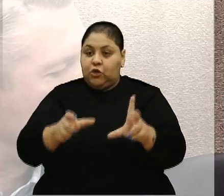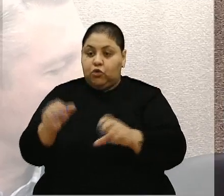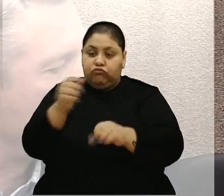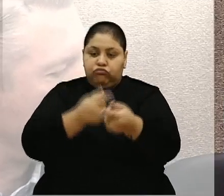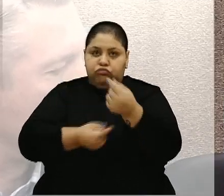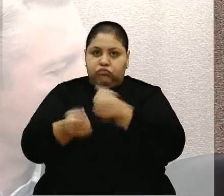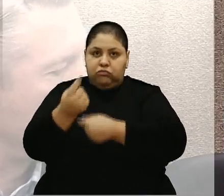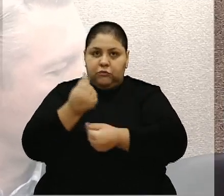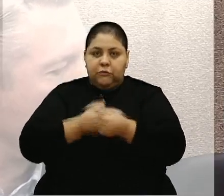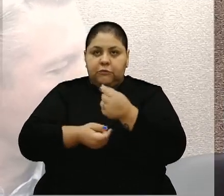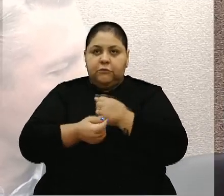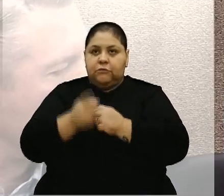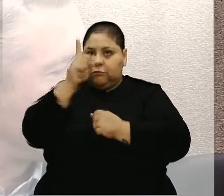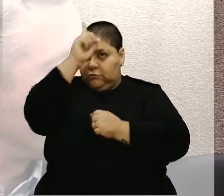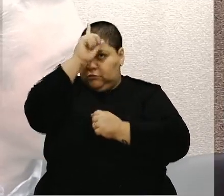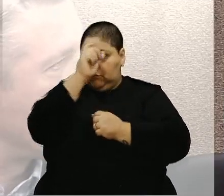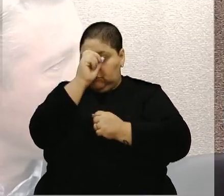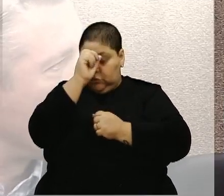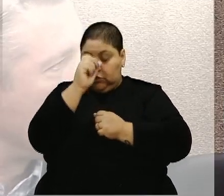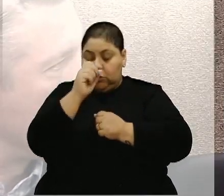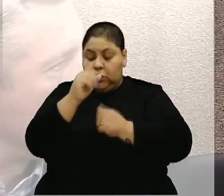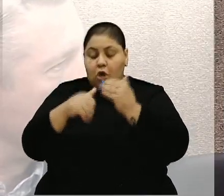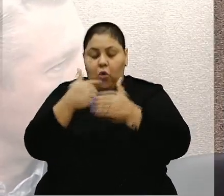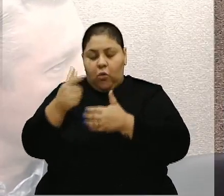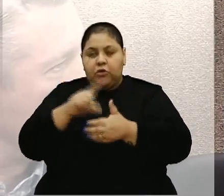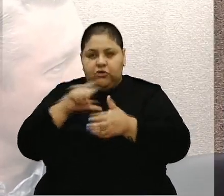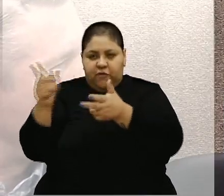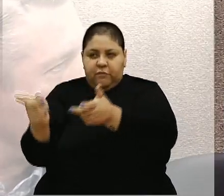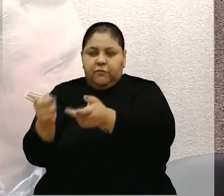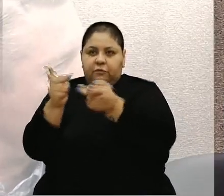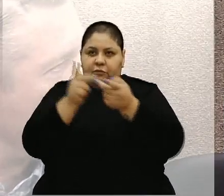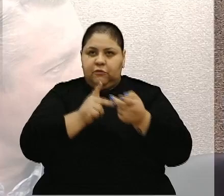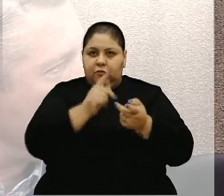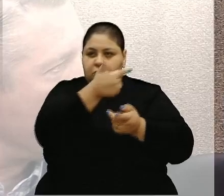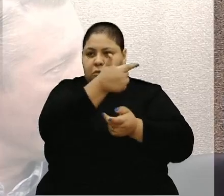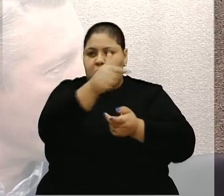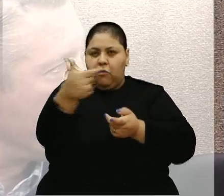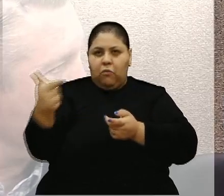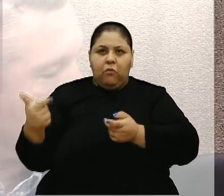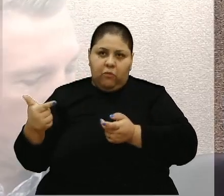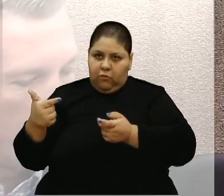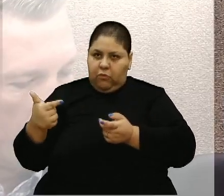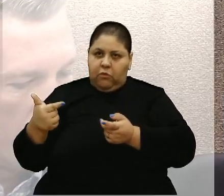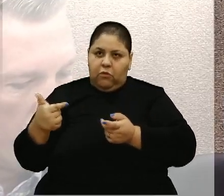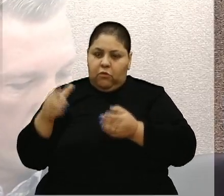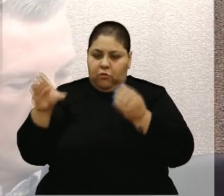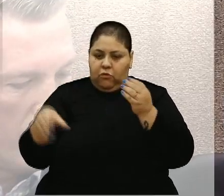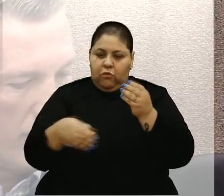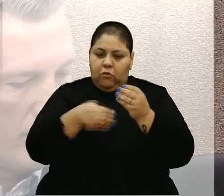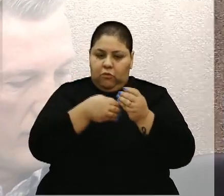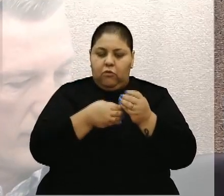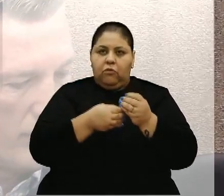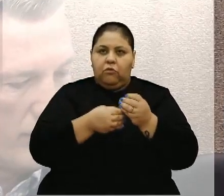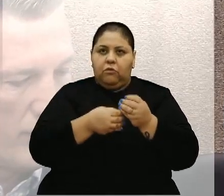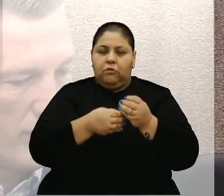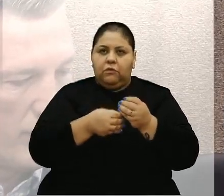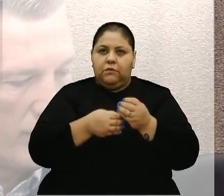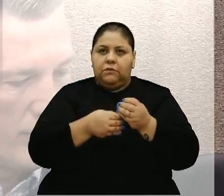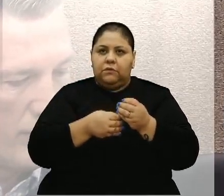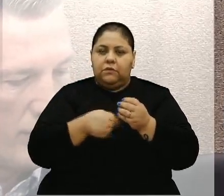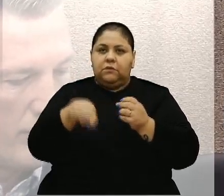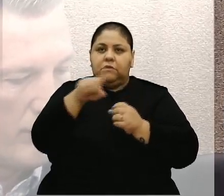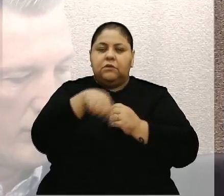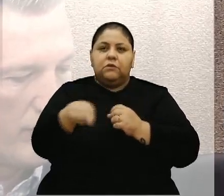do hospital, porque quando estivemos lá na visita, por uma outra emenda, um outro motivo, a